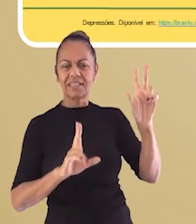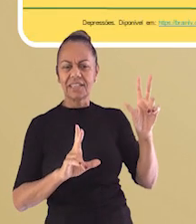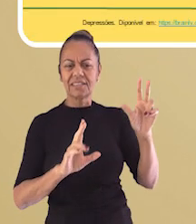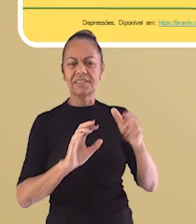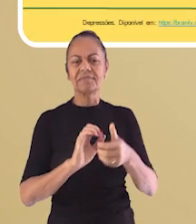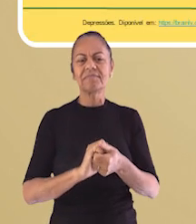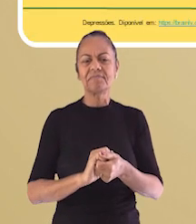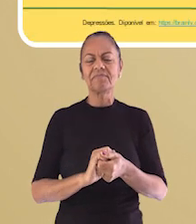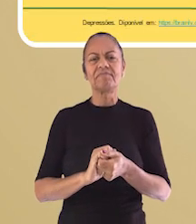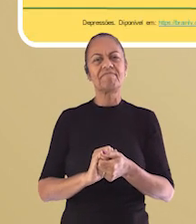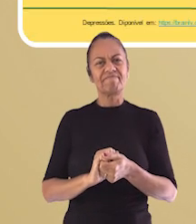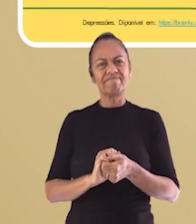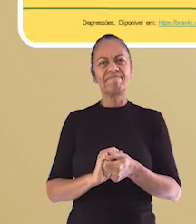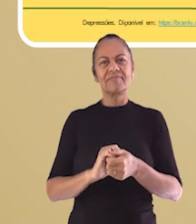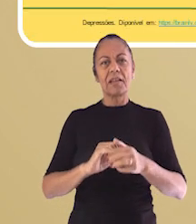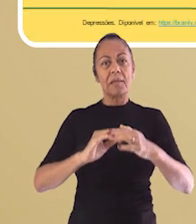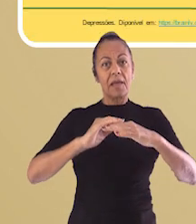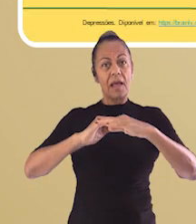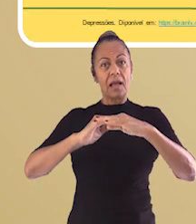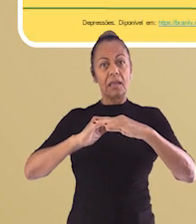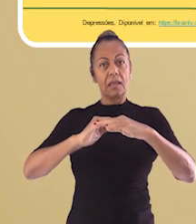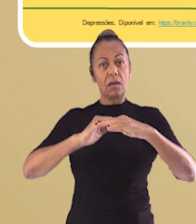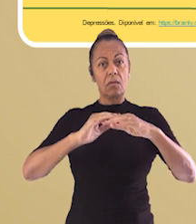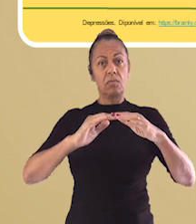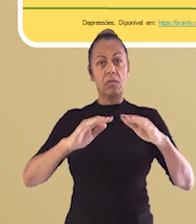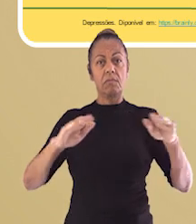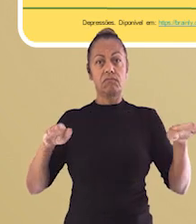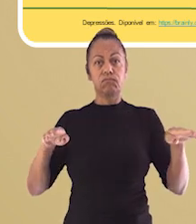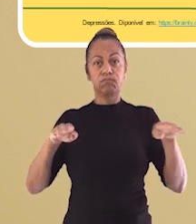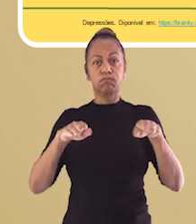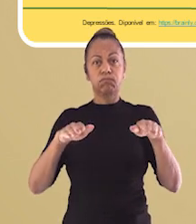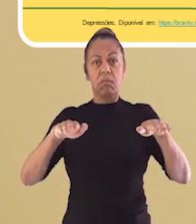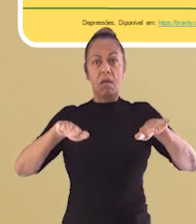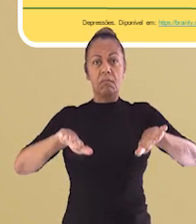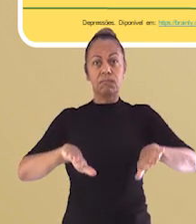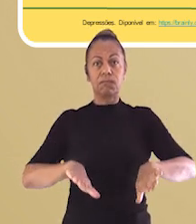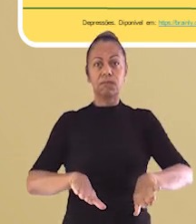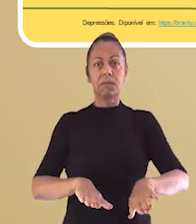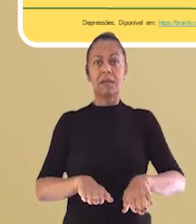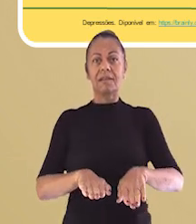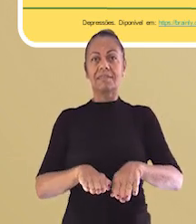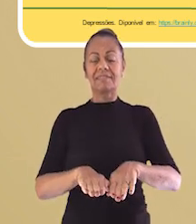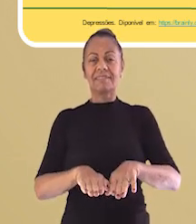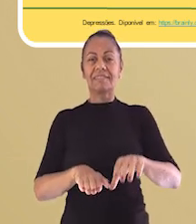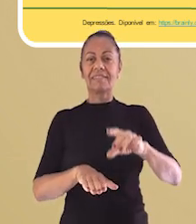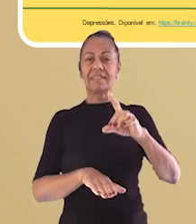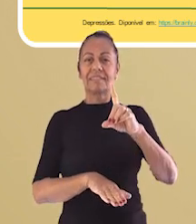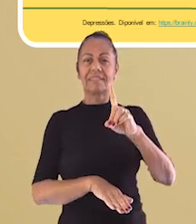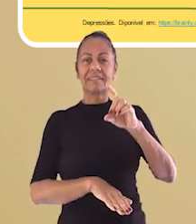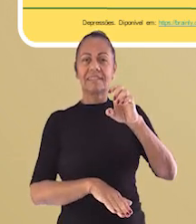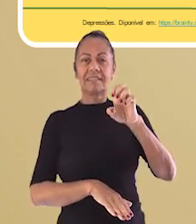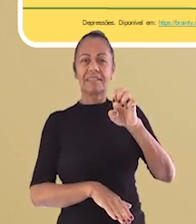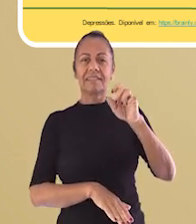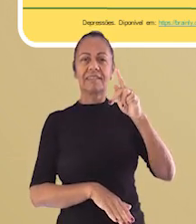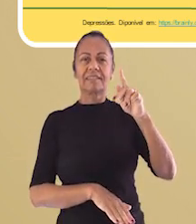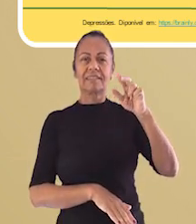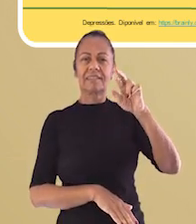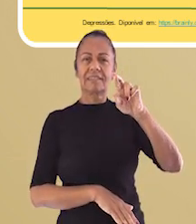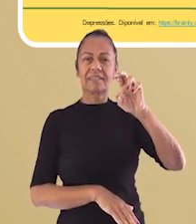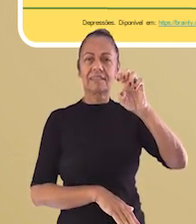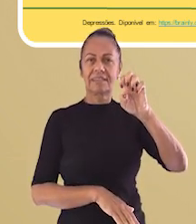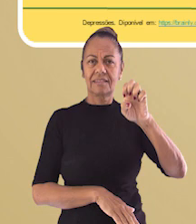Depressões. Tipo de relevo em que se apresenta rebaixamento do terreno em relação ao seu